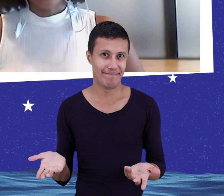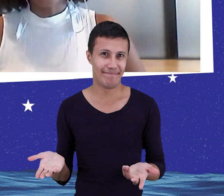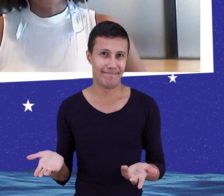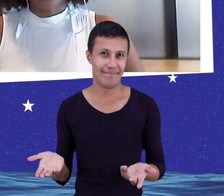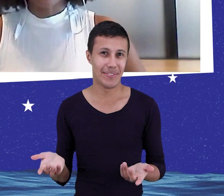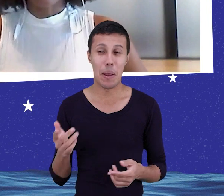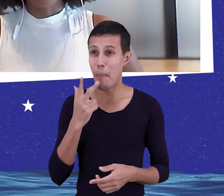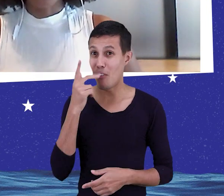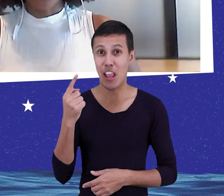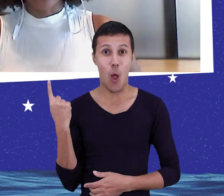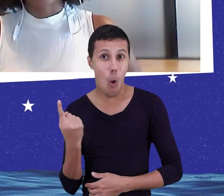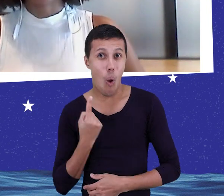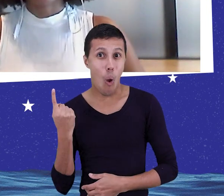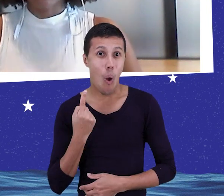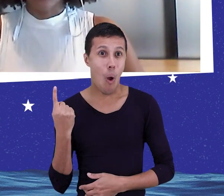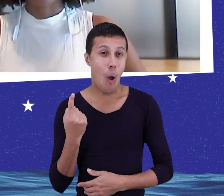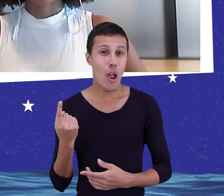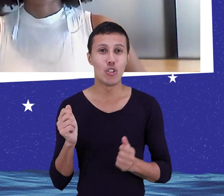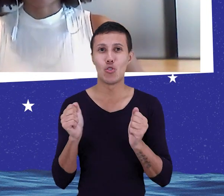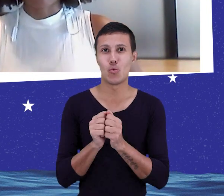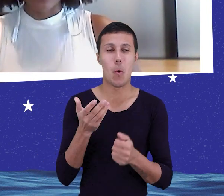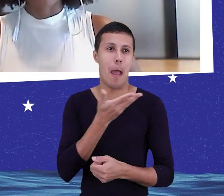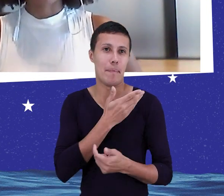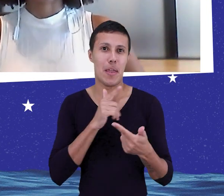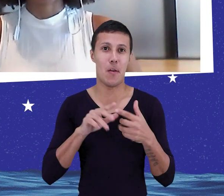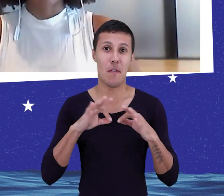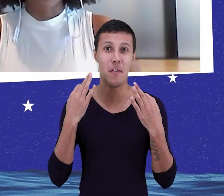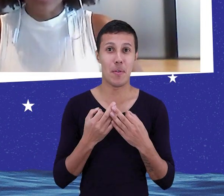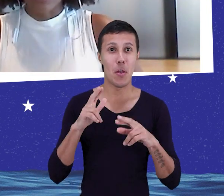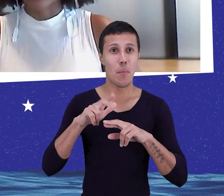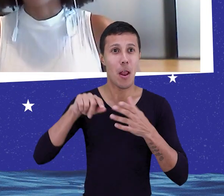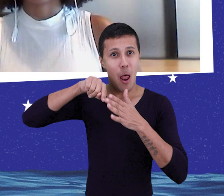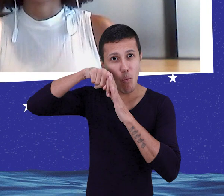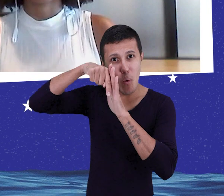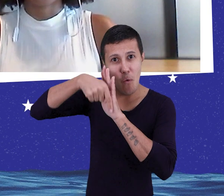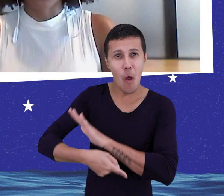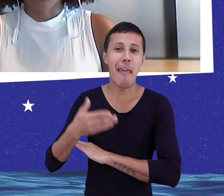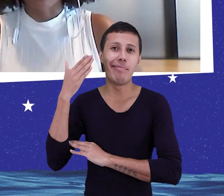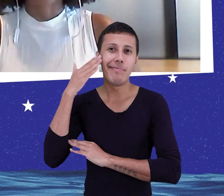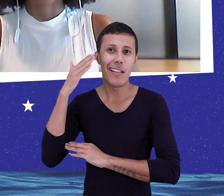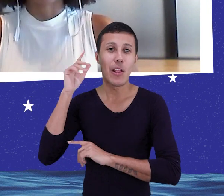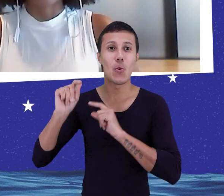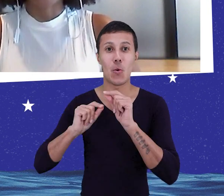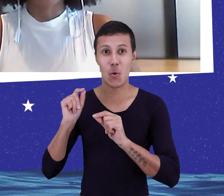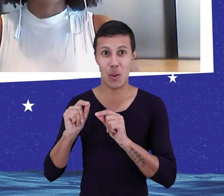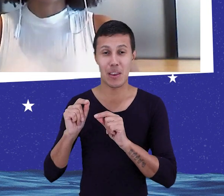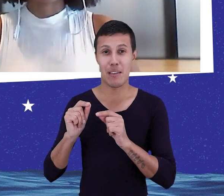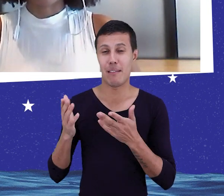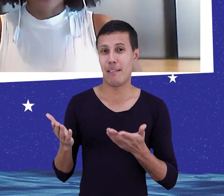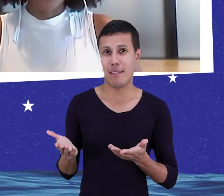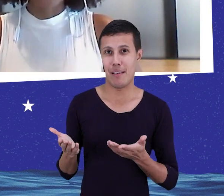você se isola também um pouco, né, dos seus amigos, da sua família, porque você está imerso ali empreendendo. E no nosso caso, foi